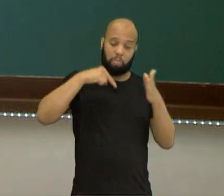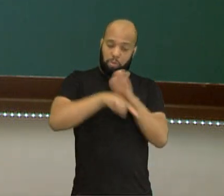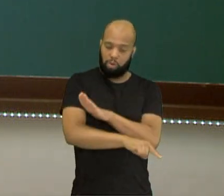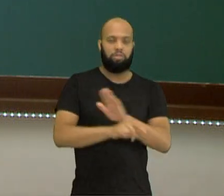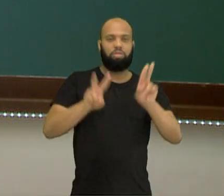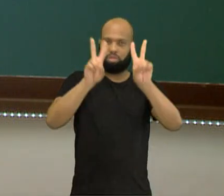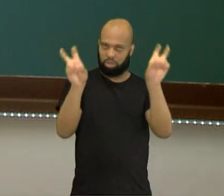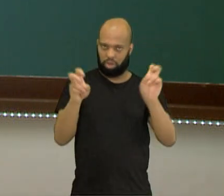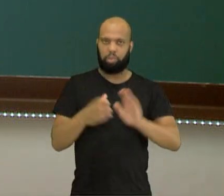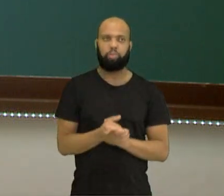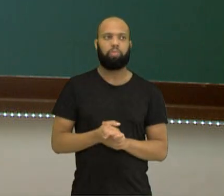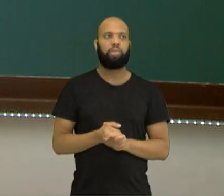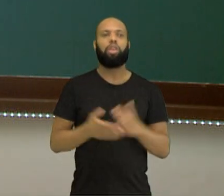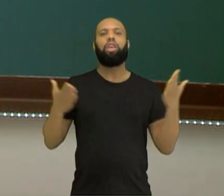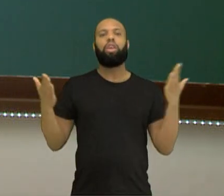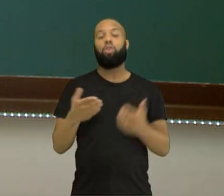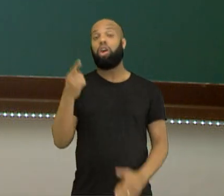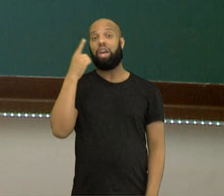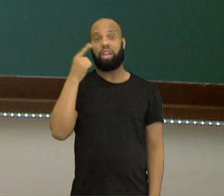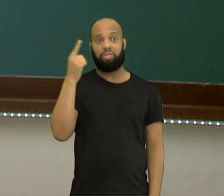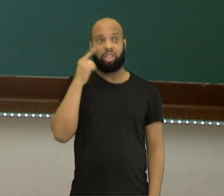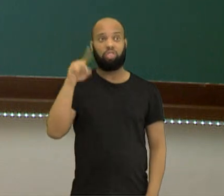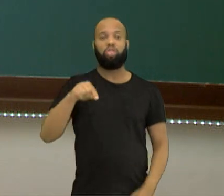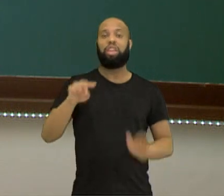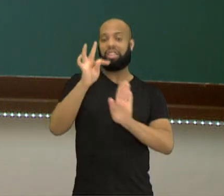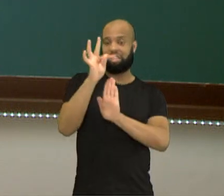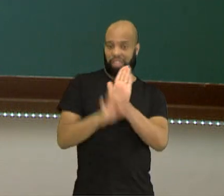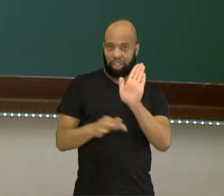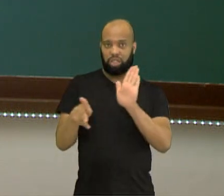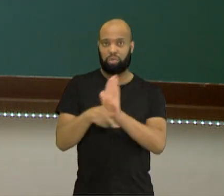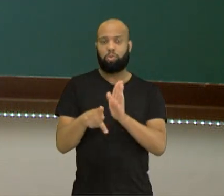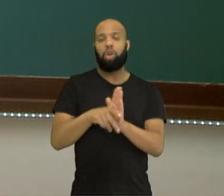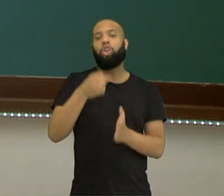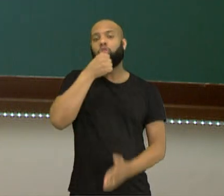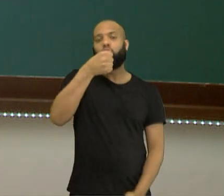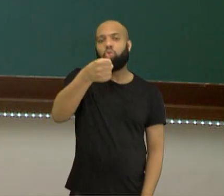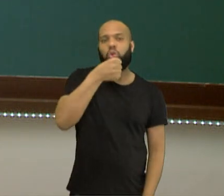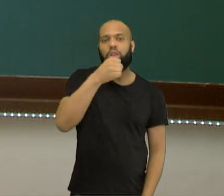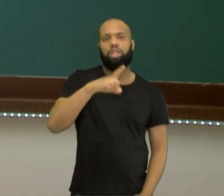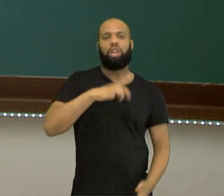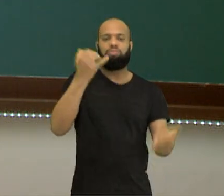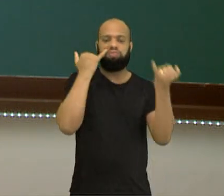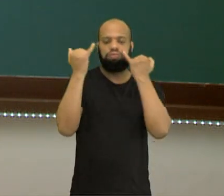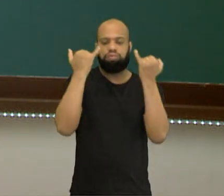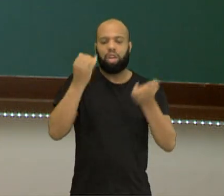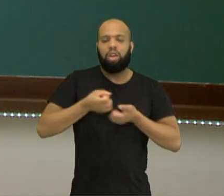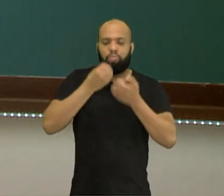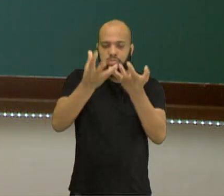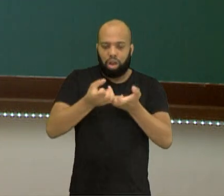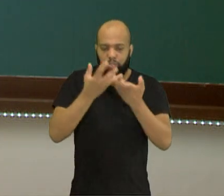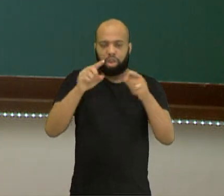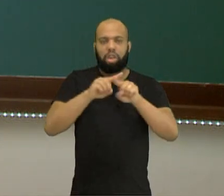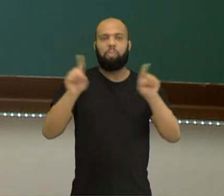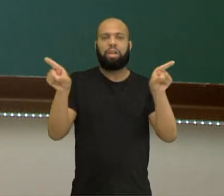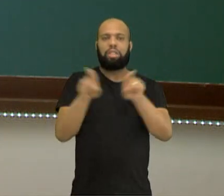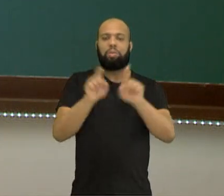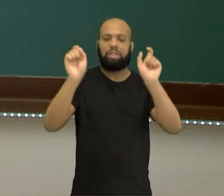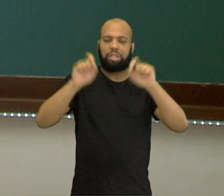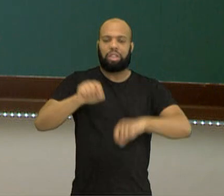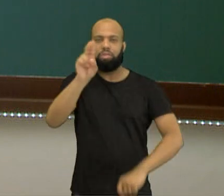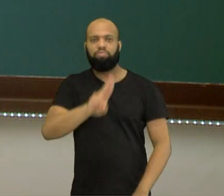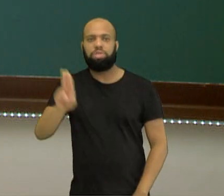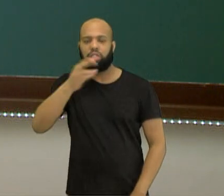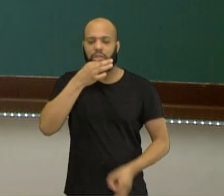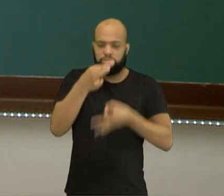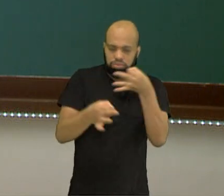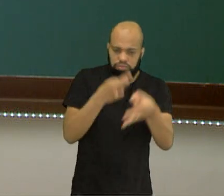texto, no caso aqui nós estamos vendo uma reportagem, um texto jornalístico, um texto informativo. Mas nós podemos utilizar esse argumento